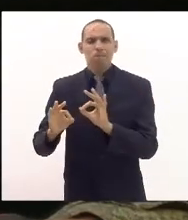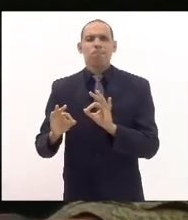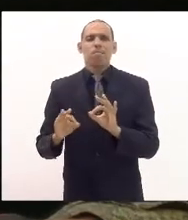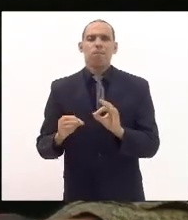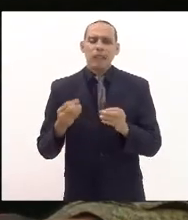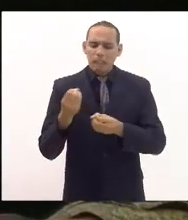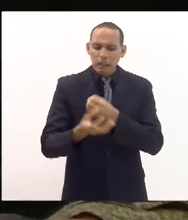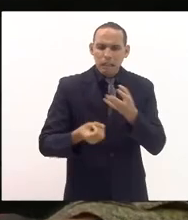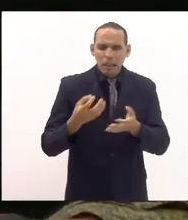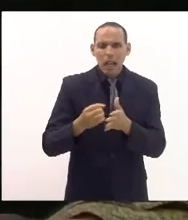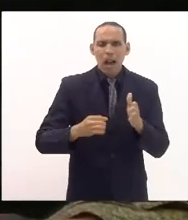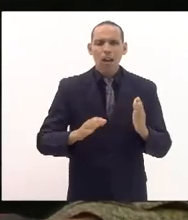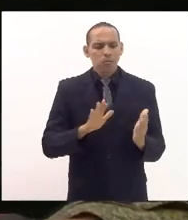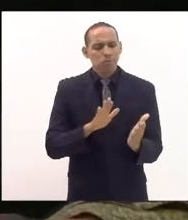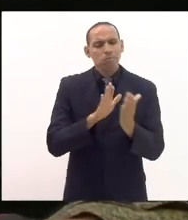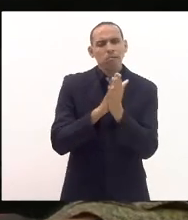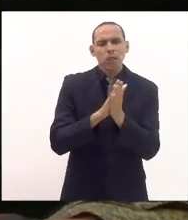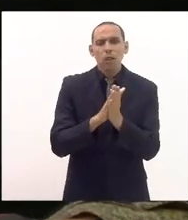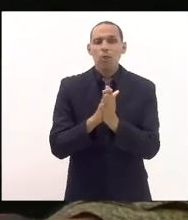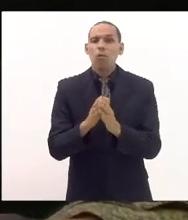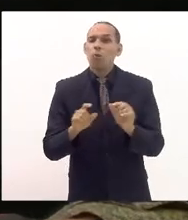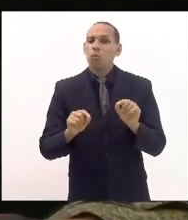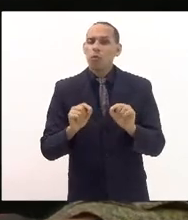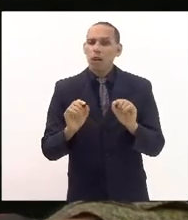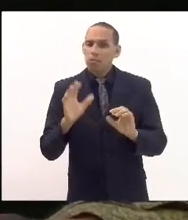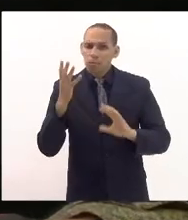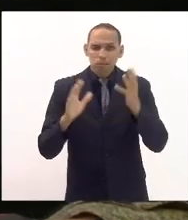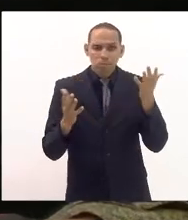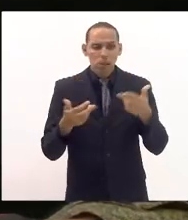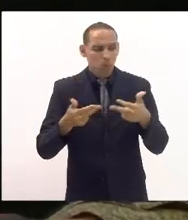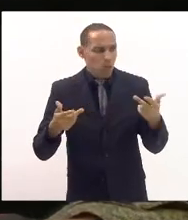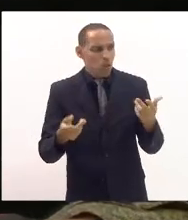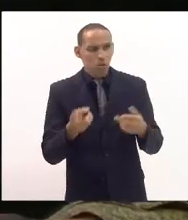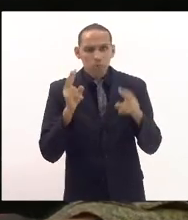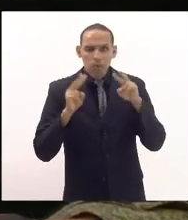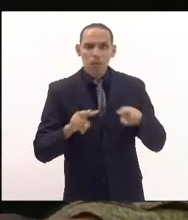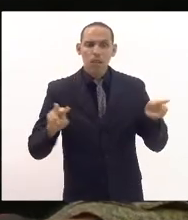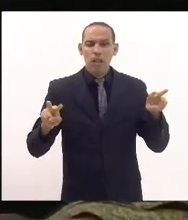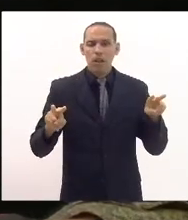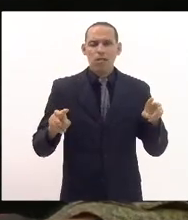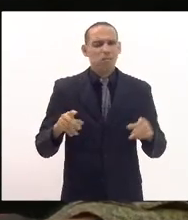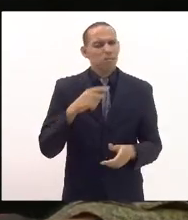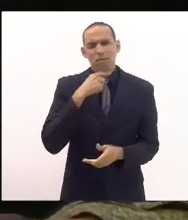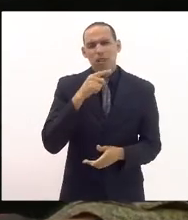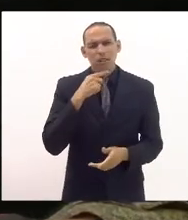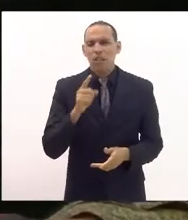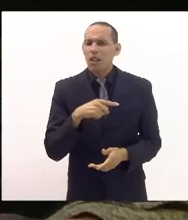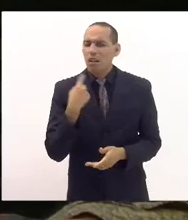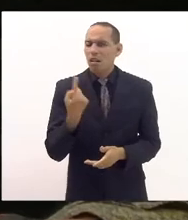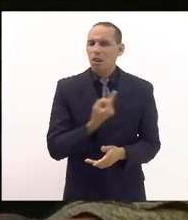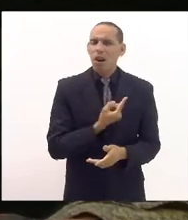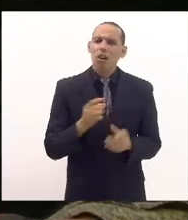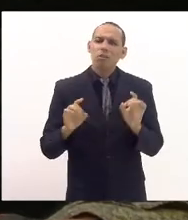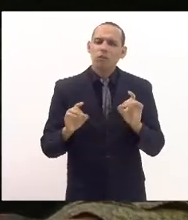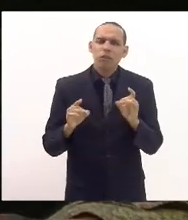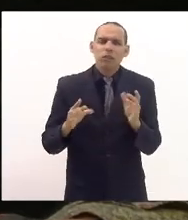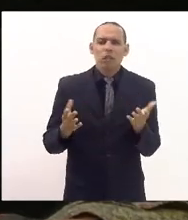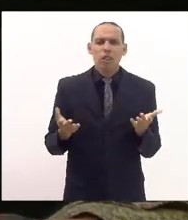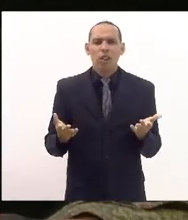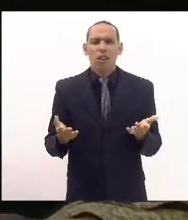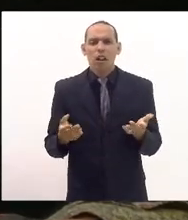fato enfrentamento às situações como essas que a gente vê não dá para a gente simplesmente depois